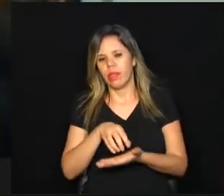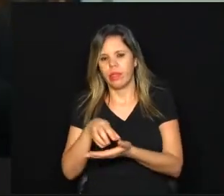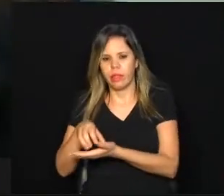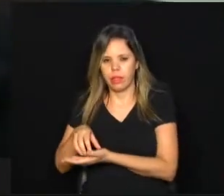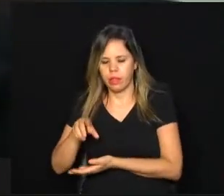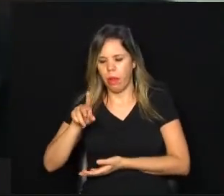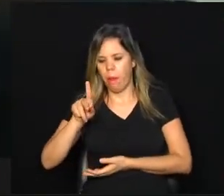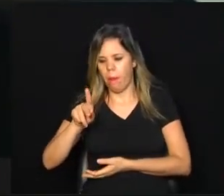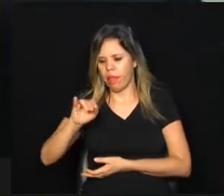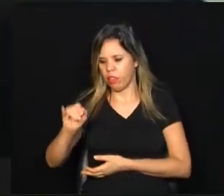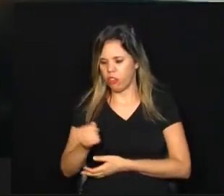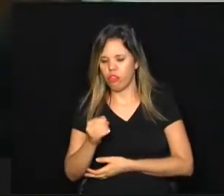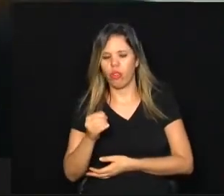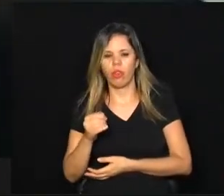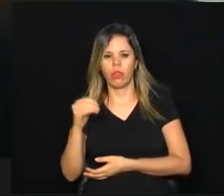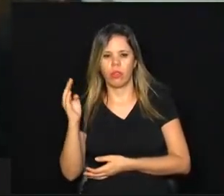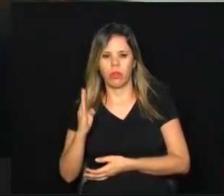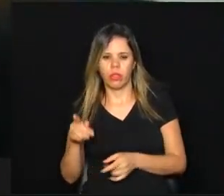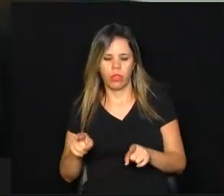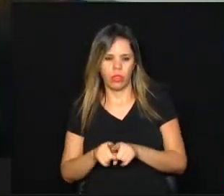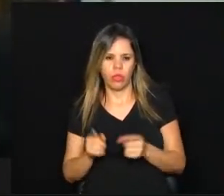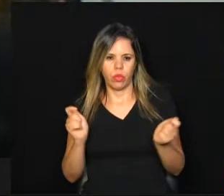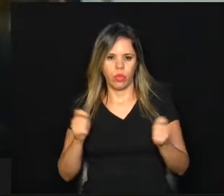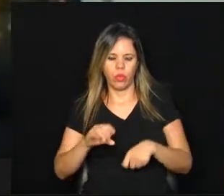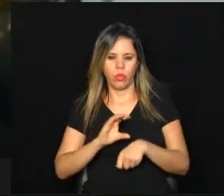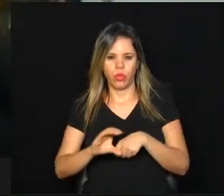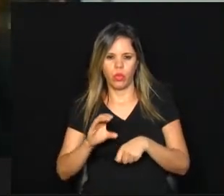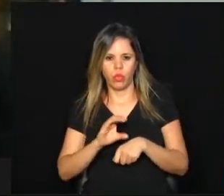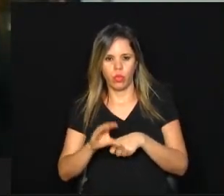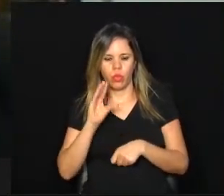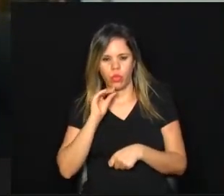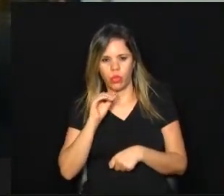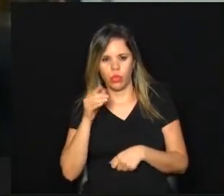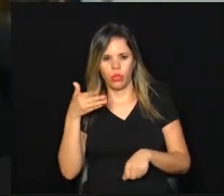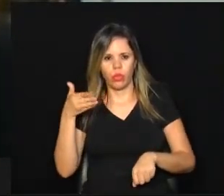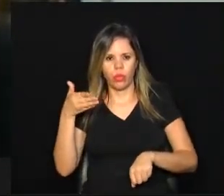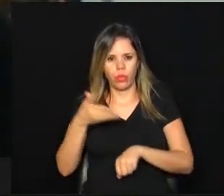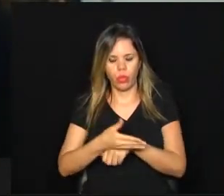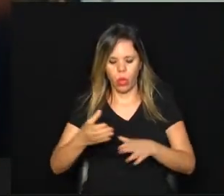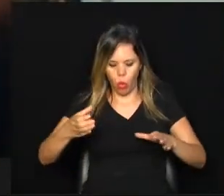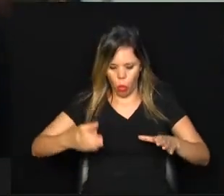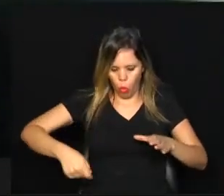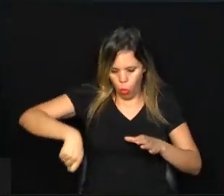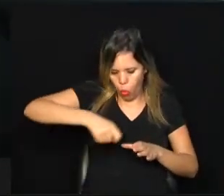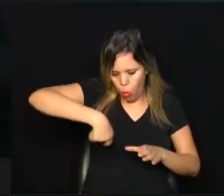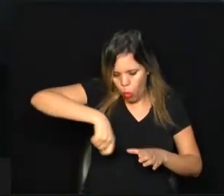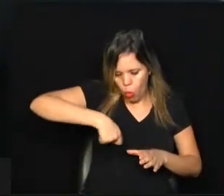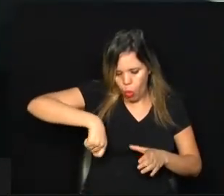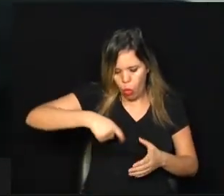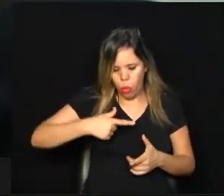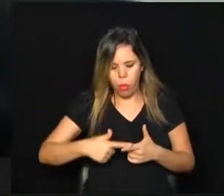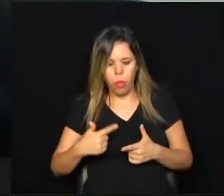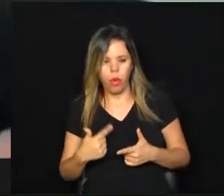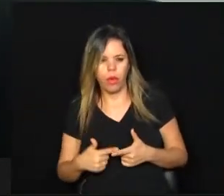PCJ, para capacitar o funcionário pé de chão, aquele que entra na valeta, porque